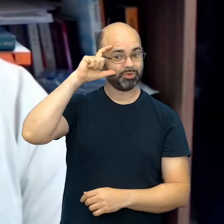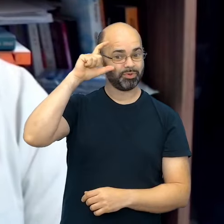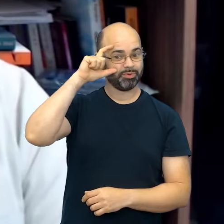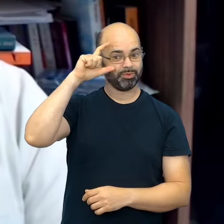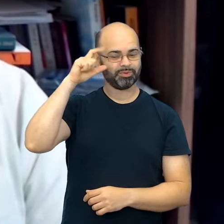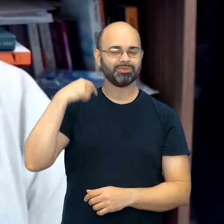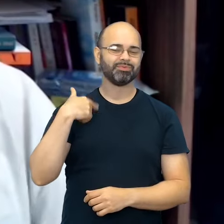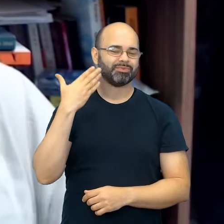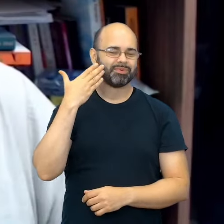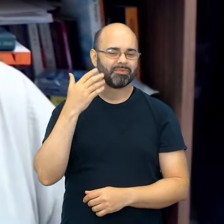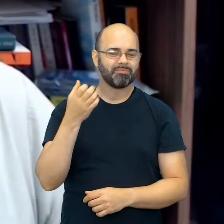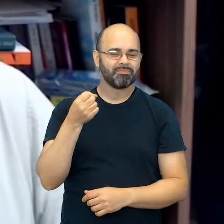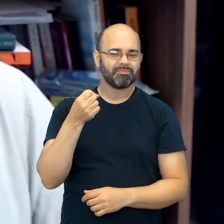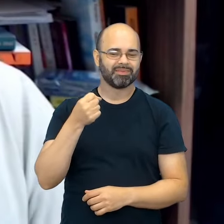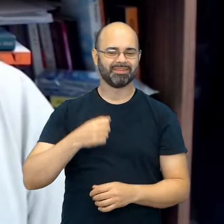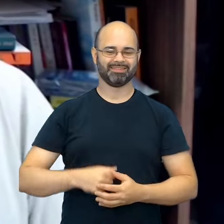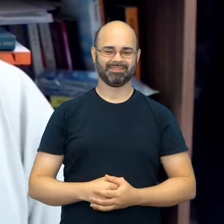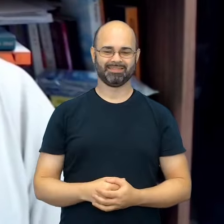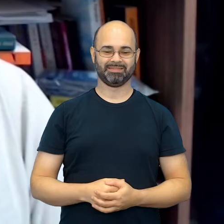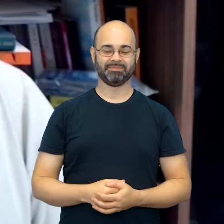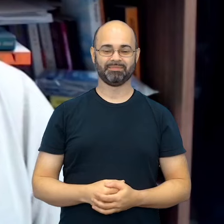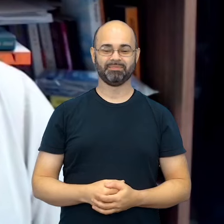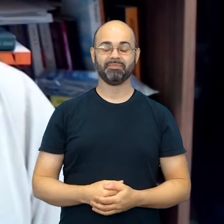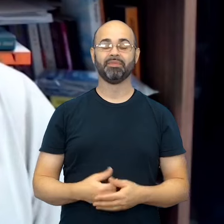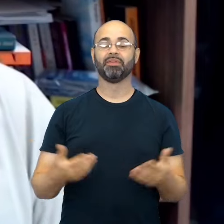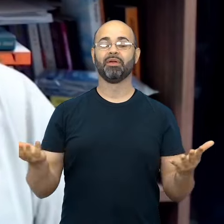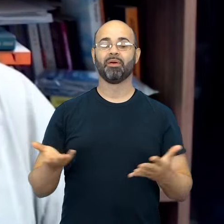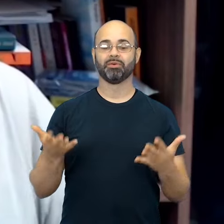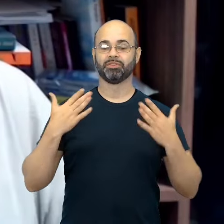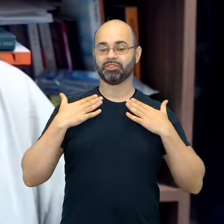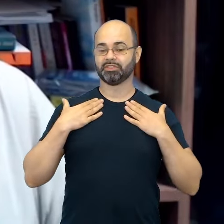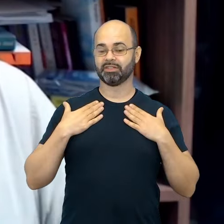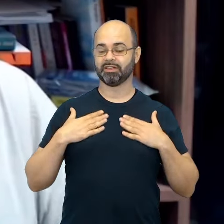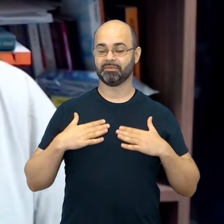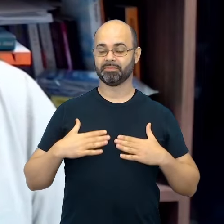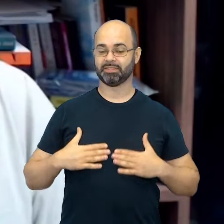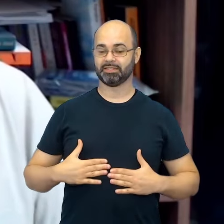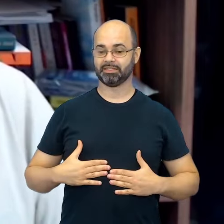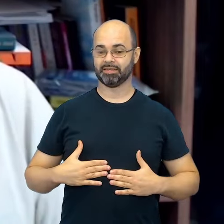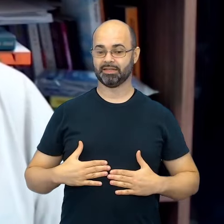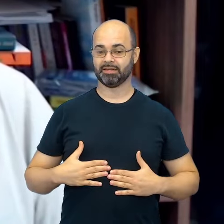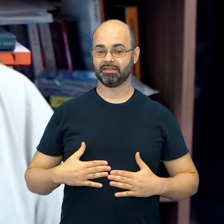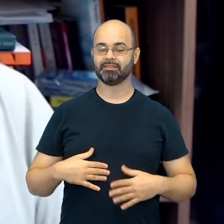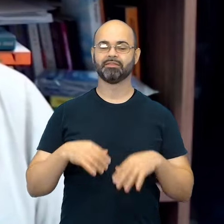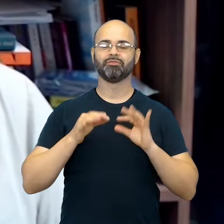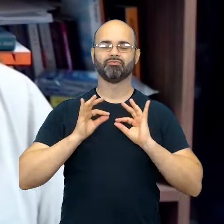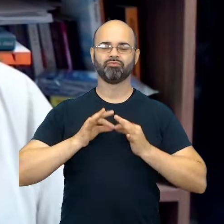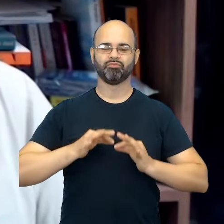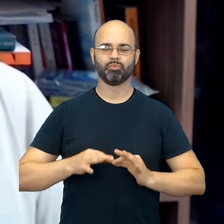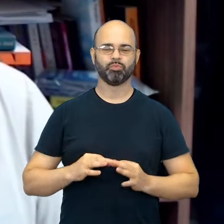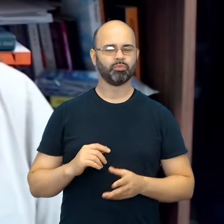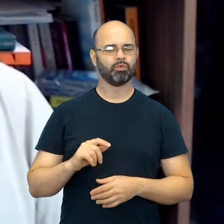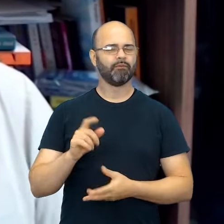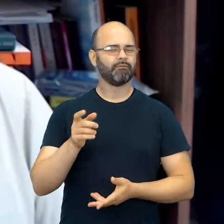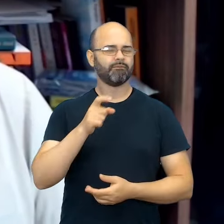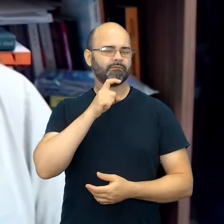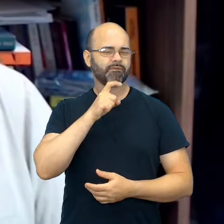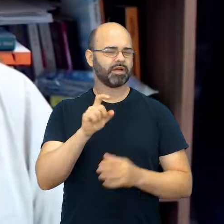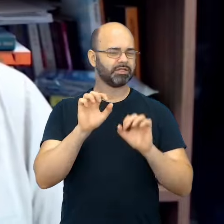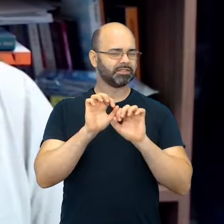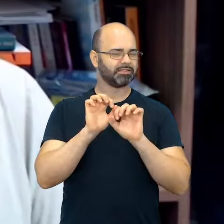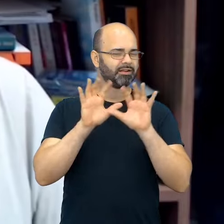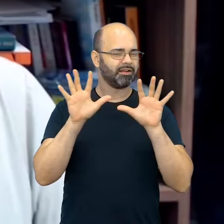bem branquinho. Hoje eu estou usando uma camisa num tom de verde bem clarinho